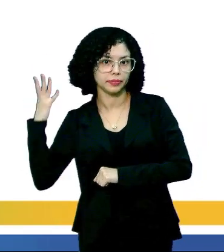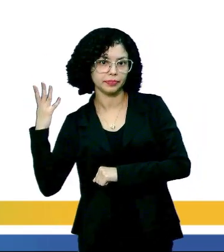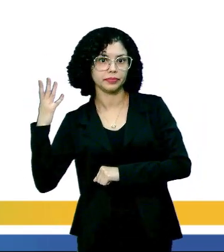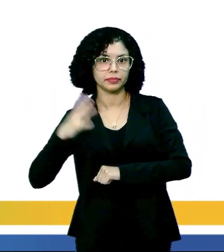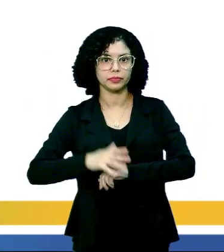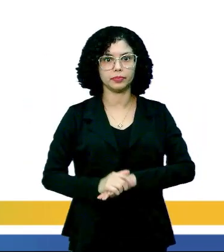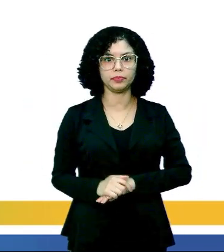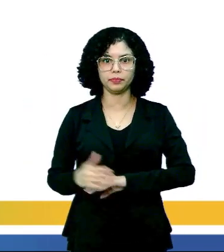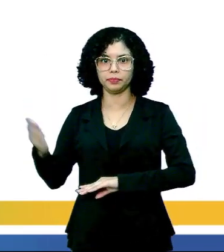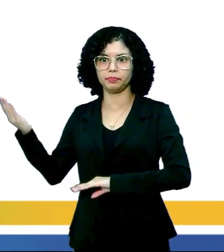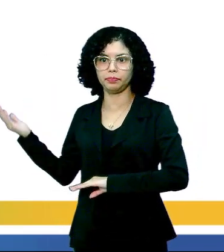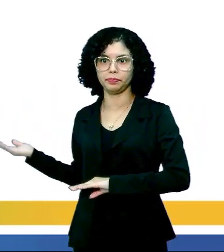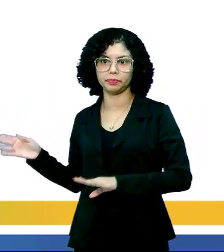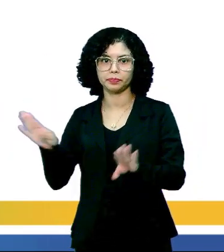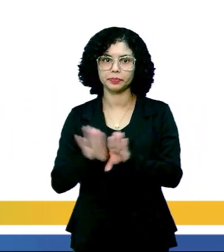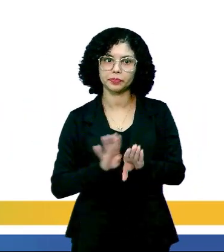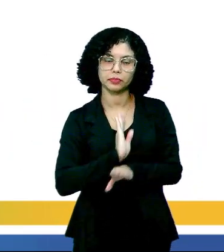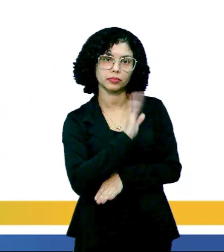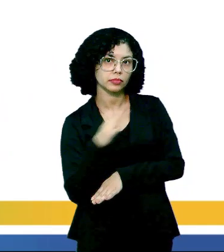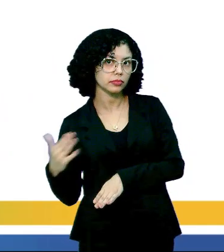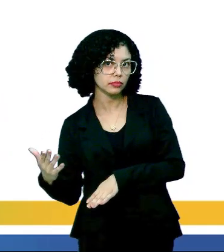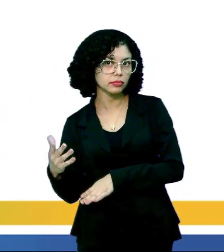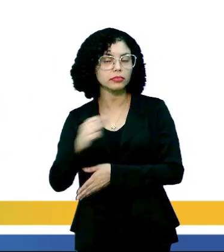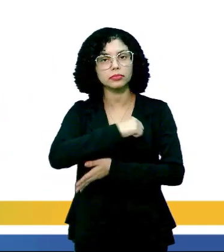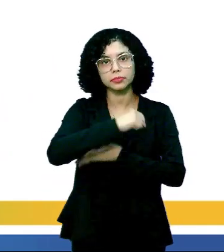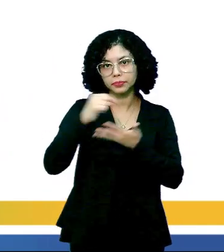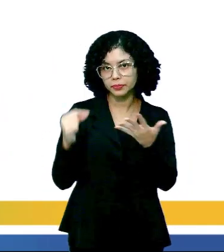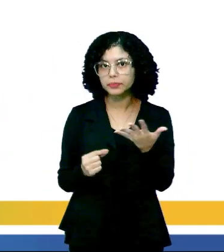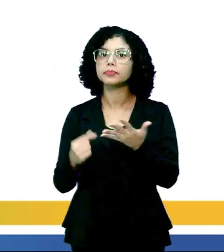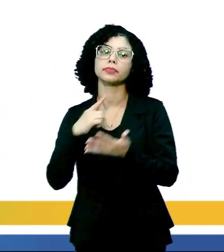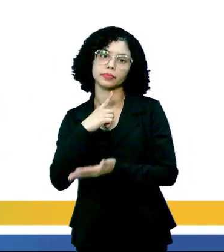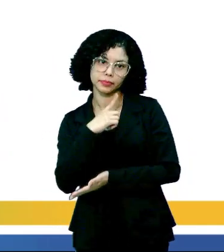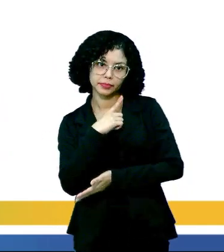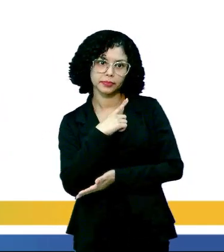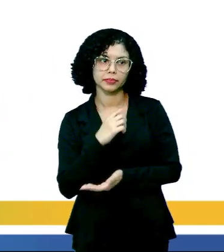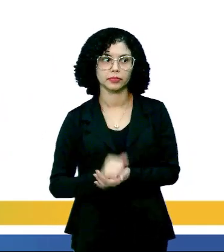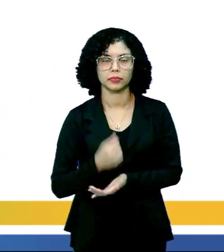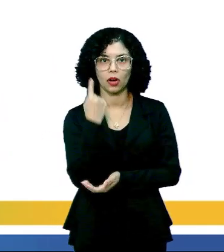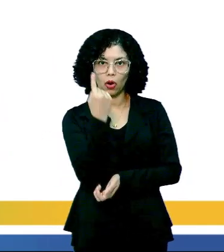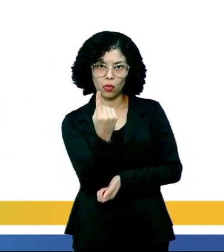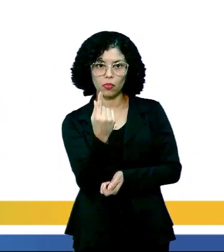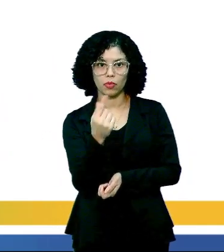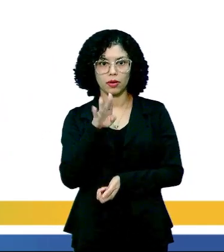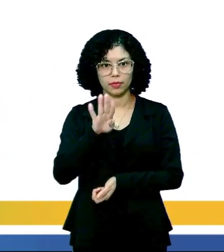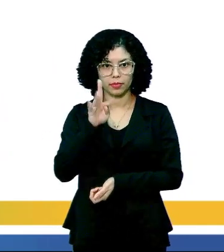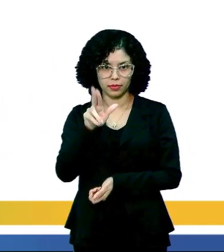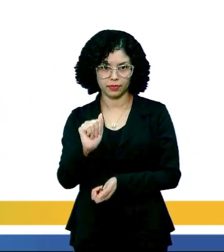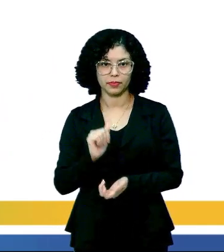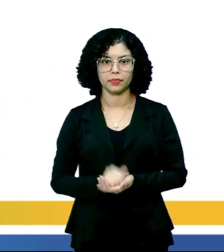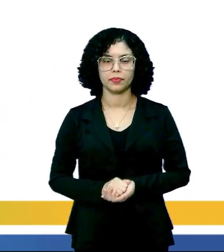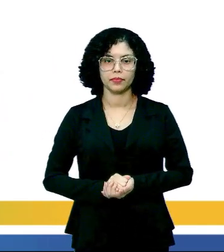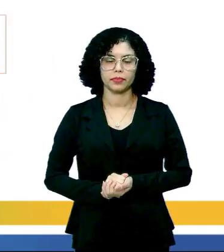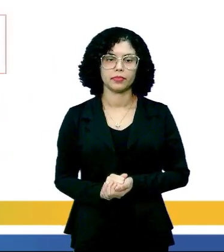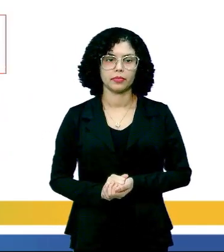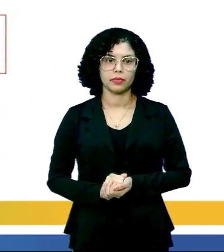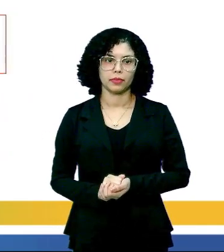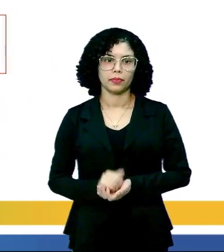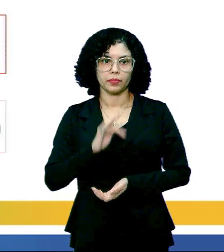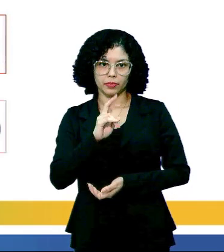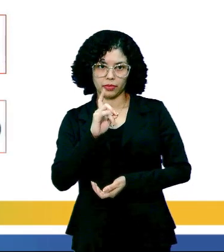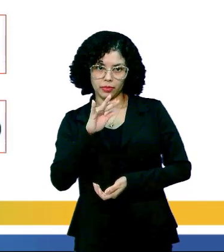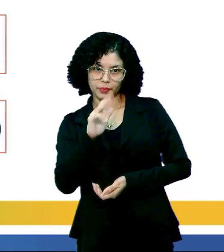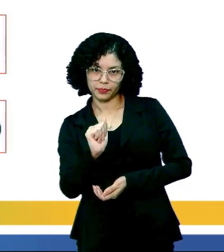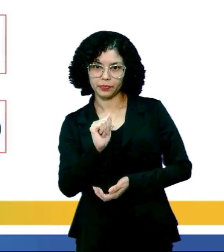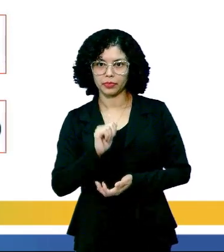então, numa reação química, quando o elemento químico é submetido a uma partícula beta. Olha só, na